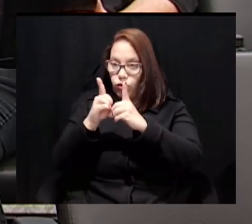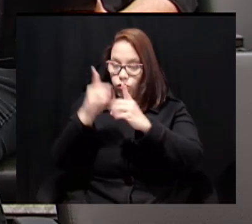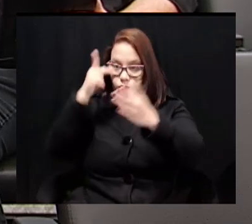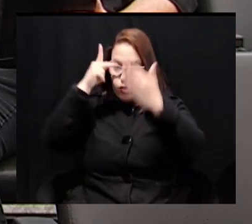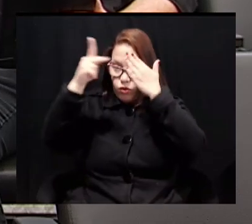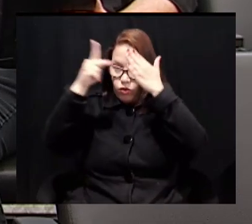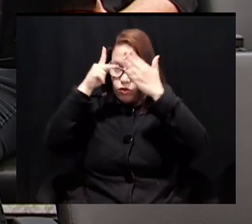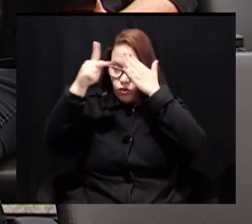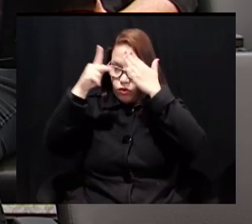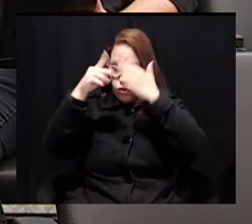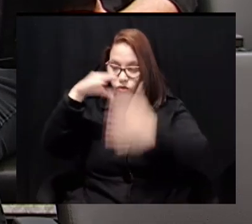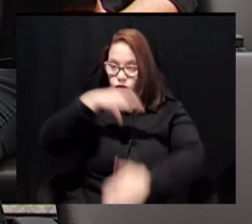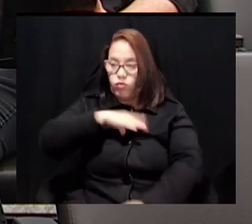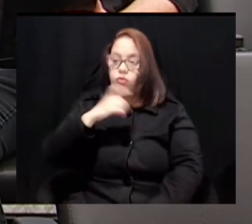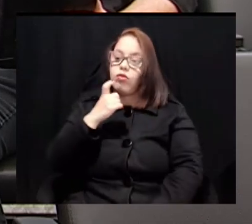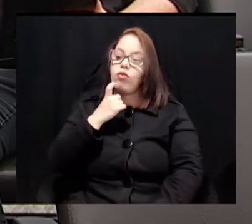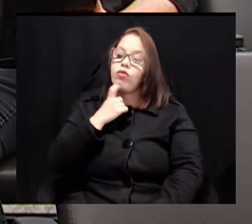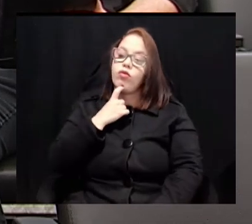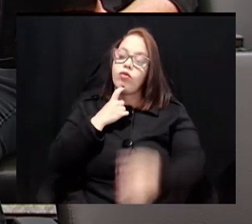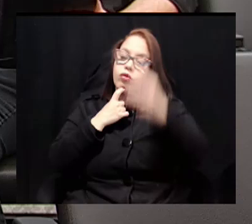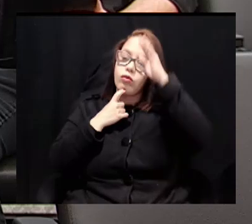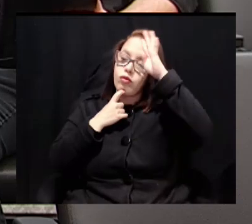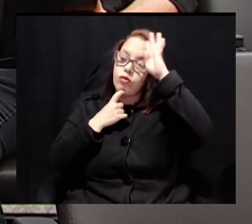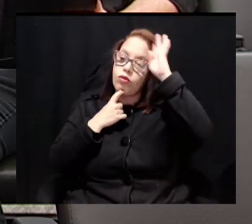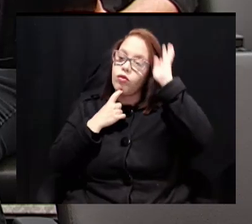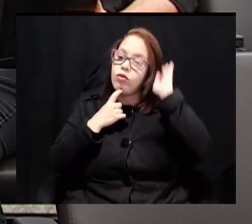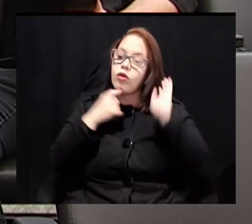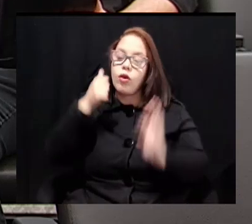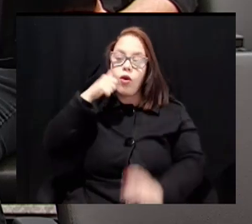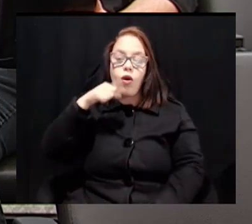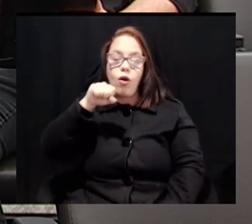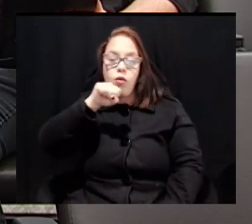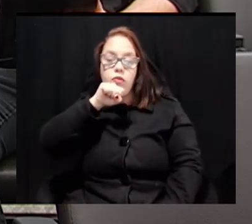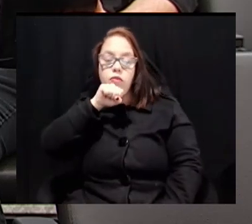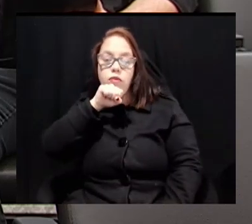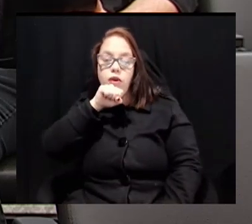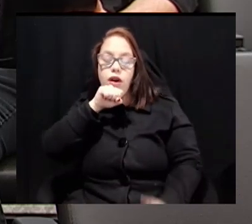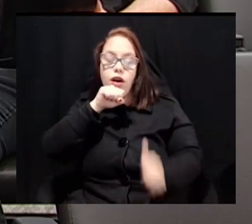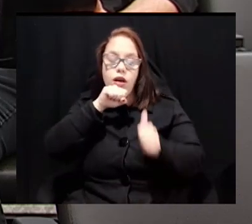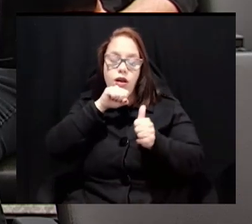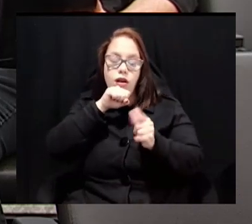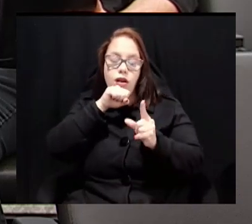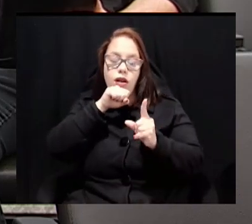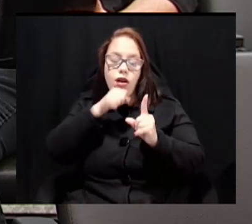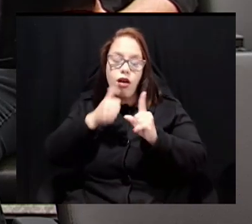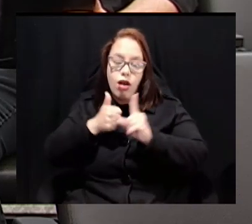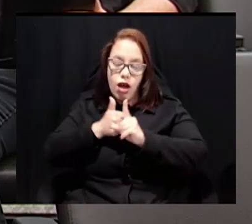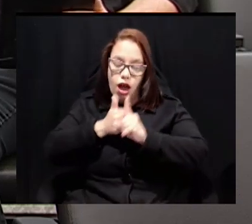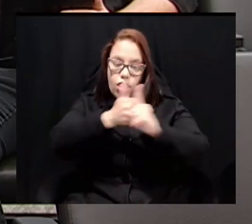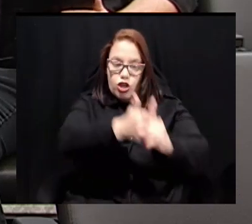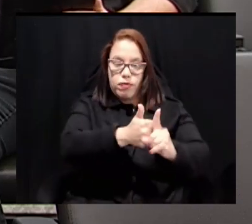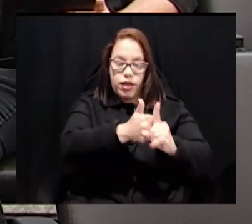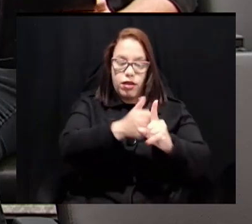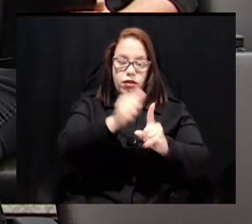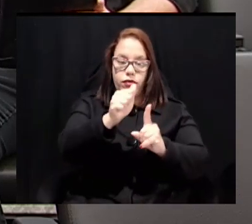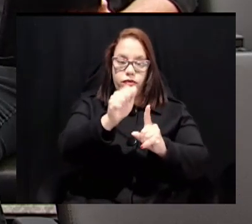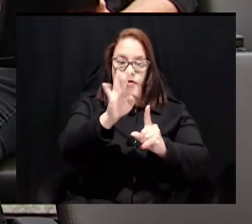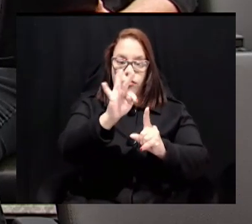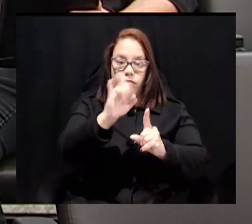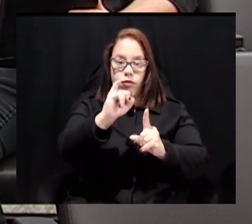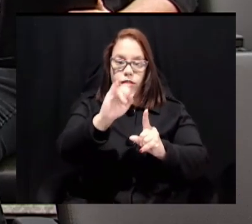Municipal de Saúde de Campinas às mães atípicas que se dedicam integralmente ao cuidado dos filhos com transtorno do espectro